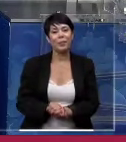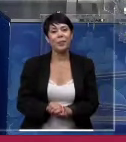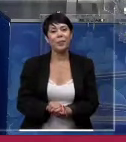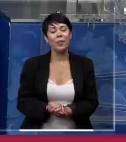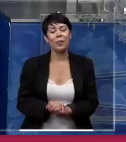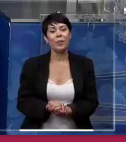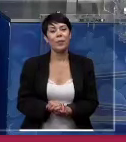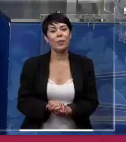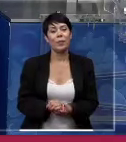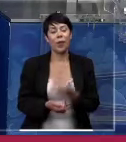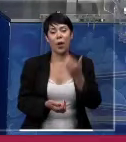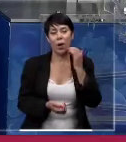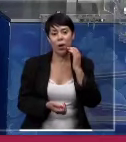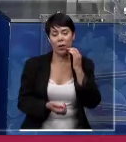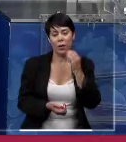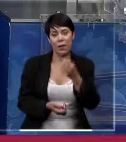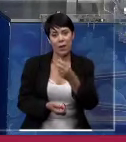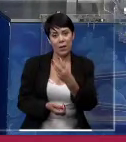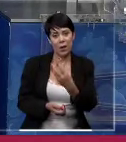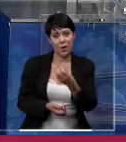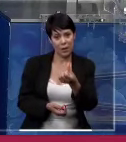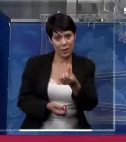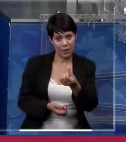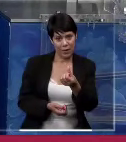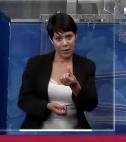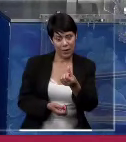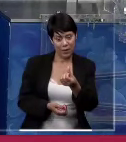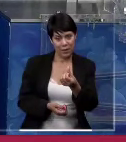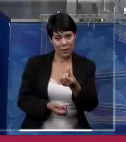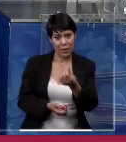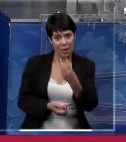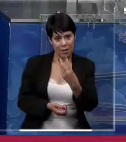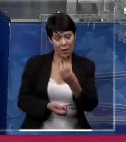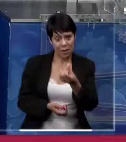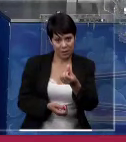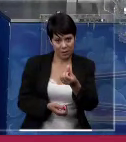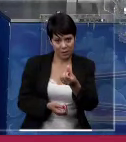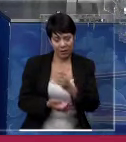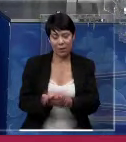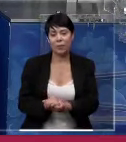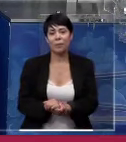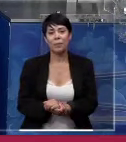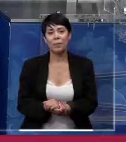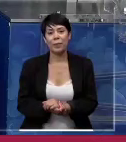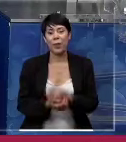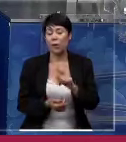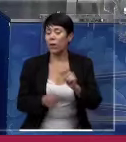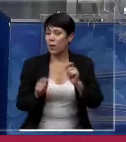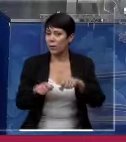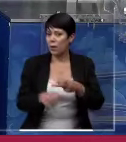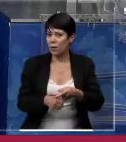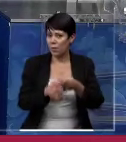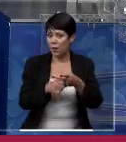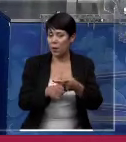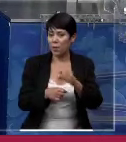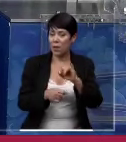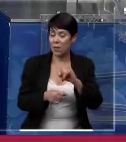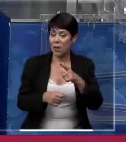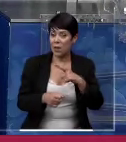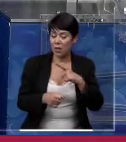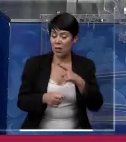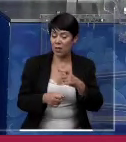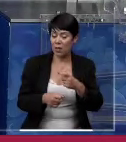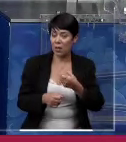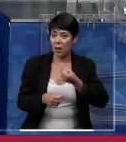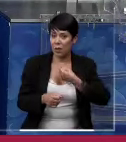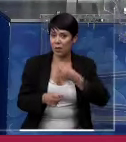sorteio. Bola rosa, número 36. Rosa, 36. Na Dupla Cena você ganha a partir de 3 acertos, tanto